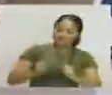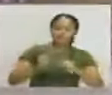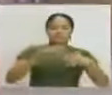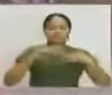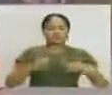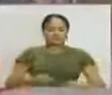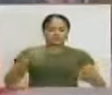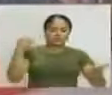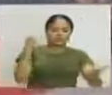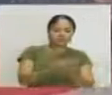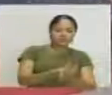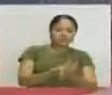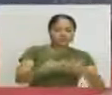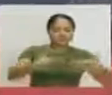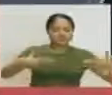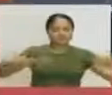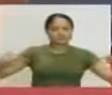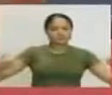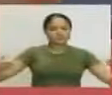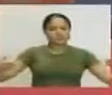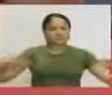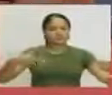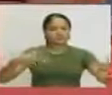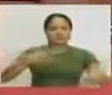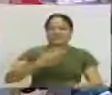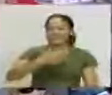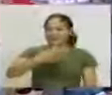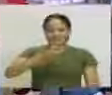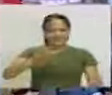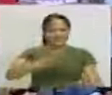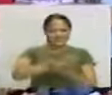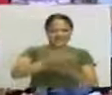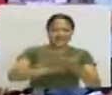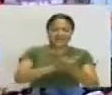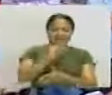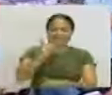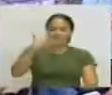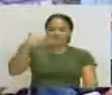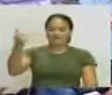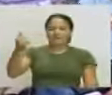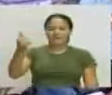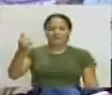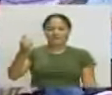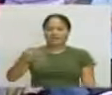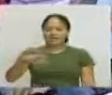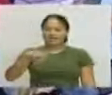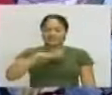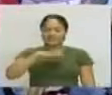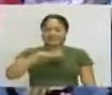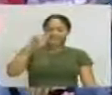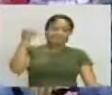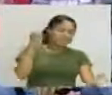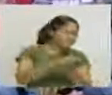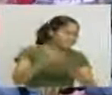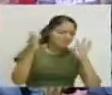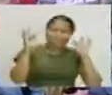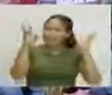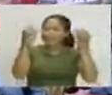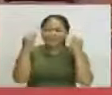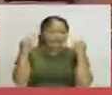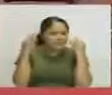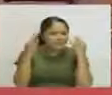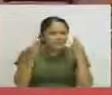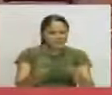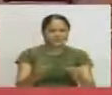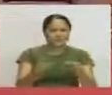contas. Não há nada melhor nessa vida, minha gente, do que você ter a sensação de que você pagou tudo, você honrou tudo. Sobrou lá uns